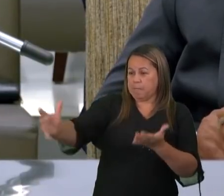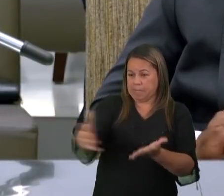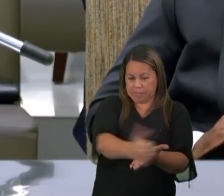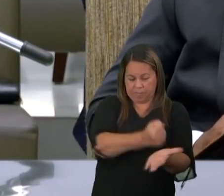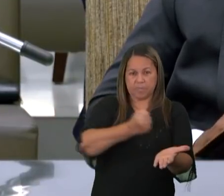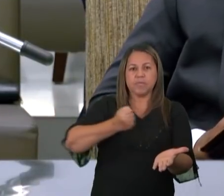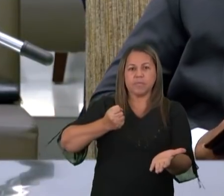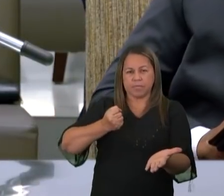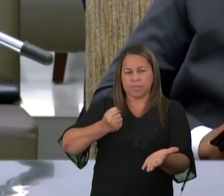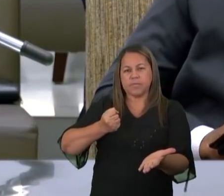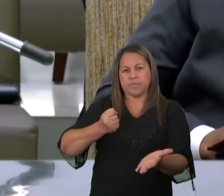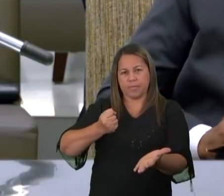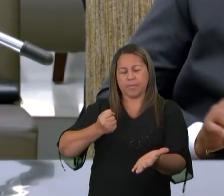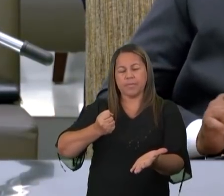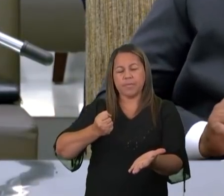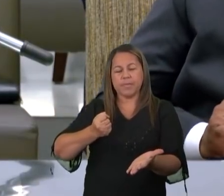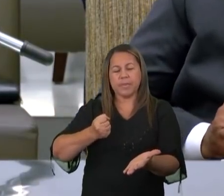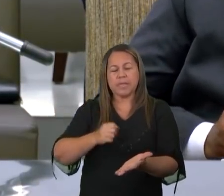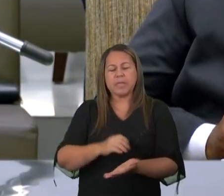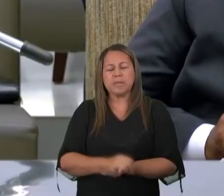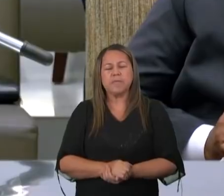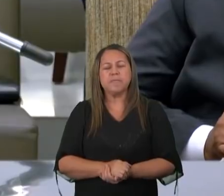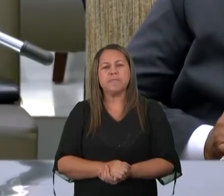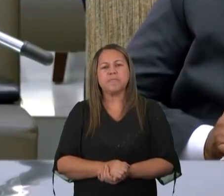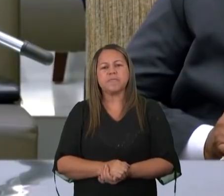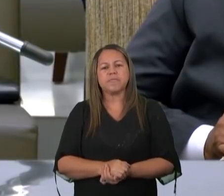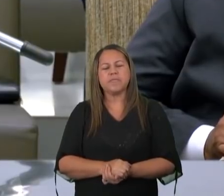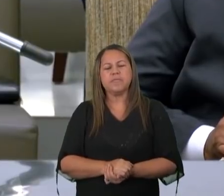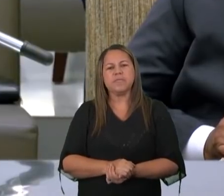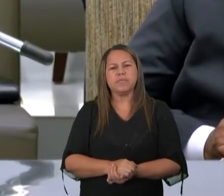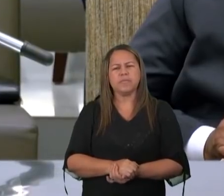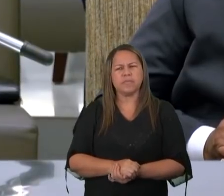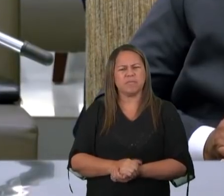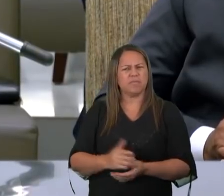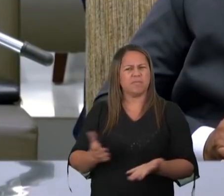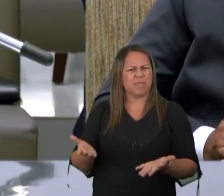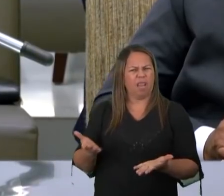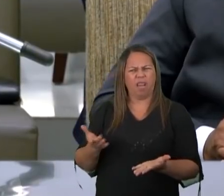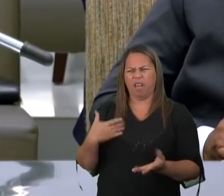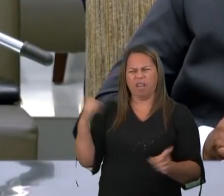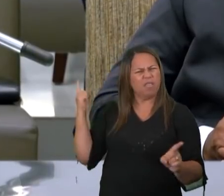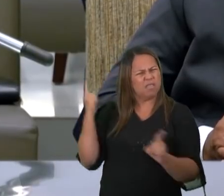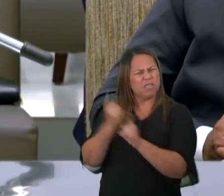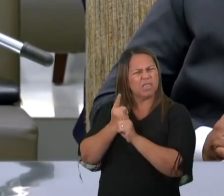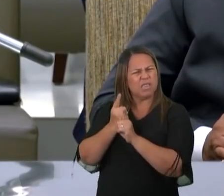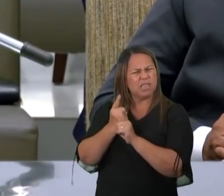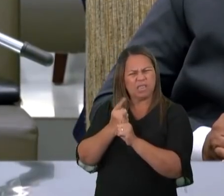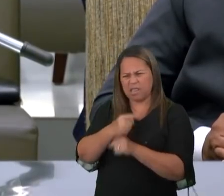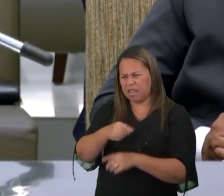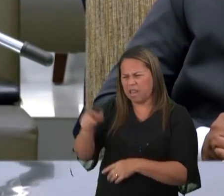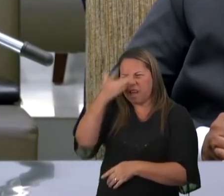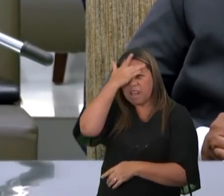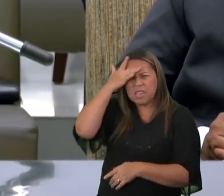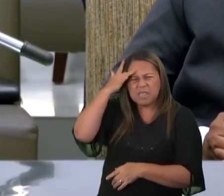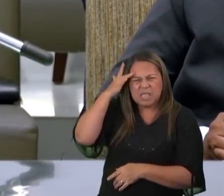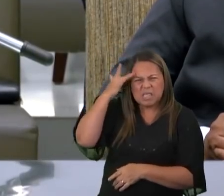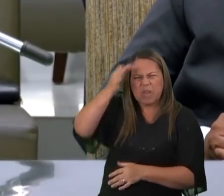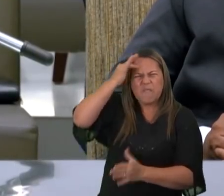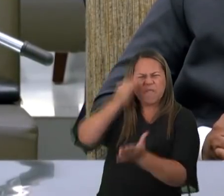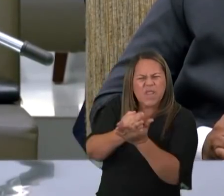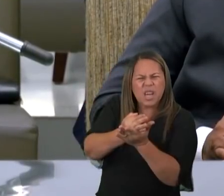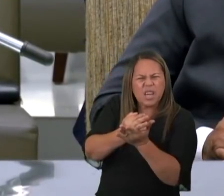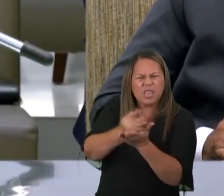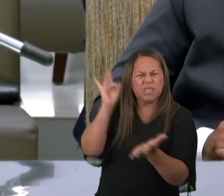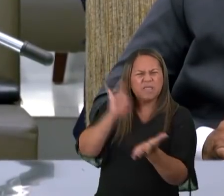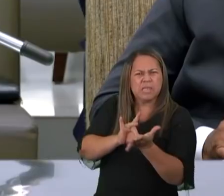quando eu vier buscar a noiva, aí Ele diz: eu encontrarei fé na terra. Veja a preocupação